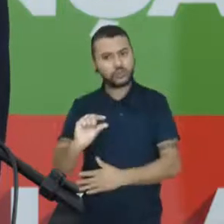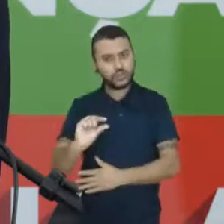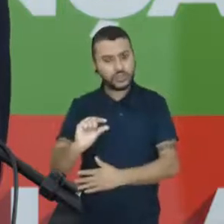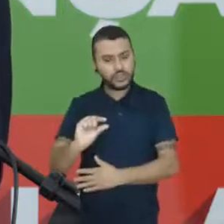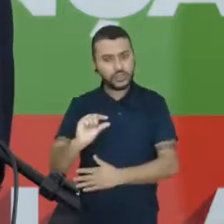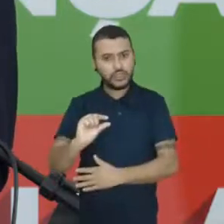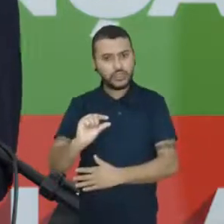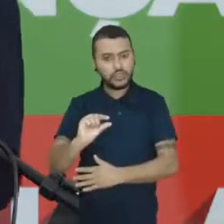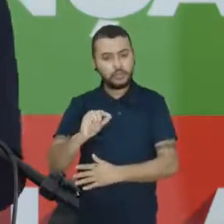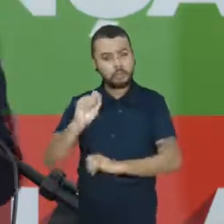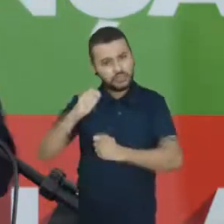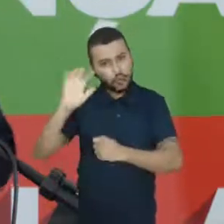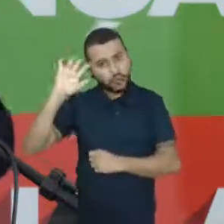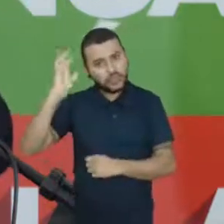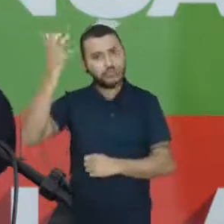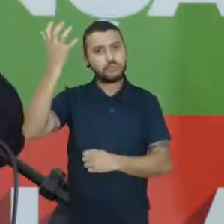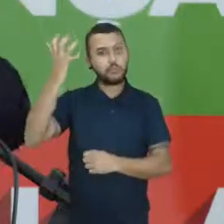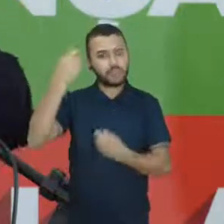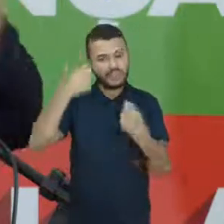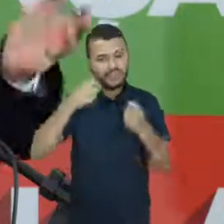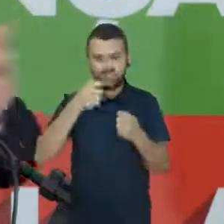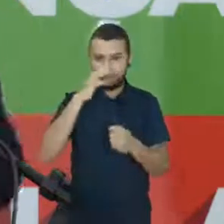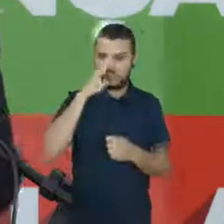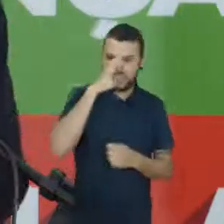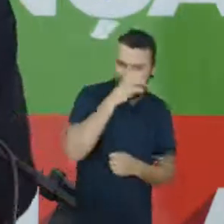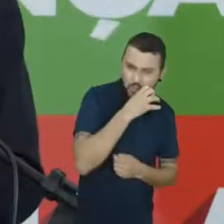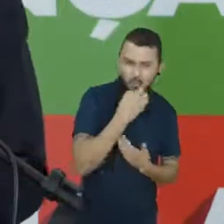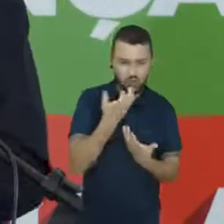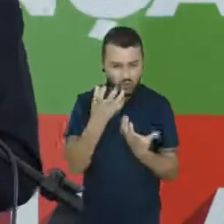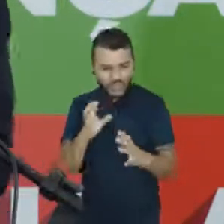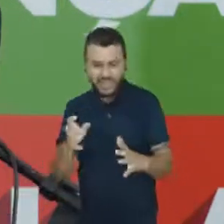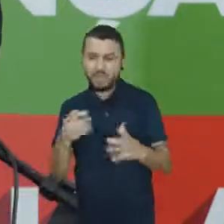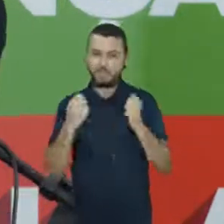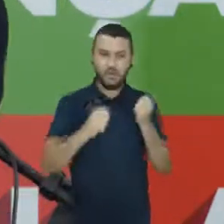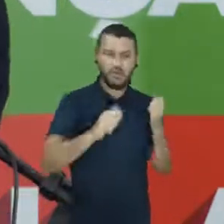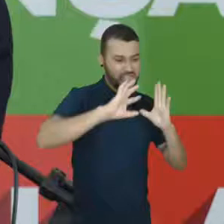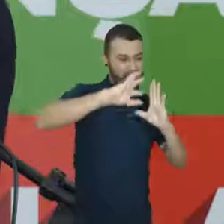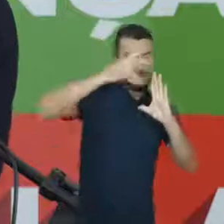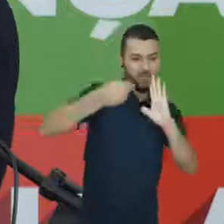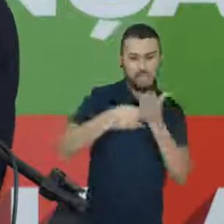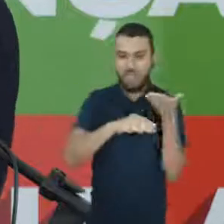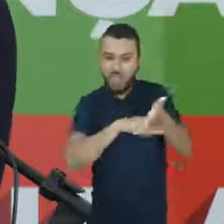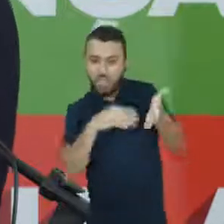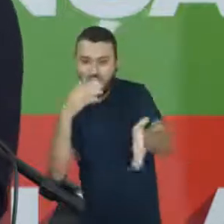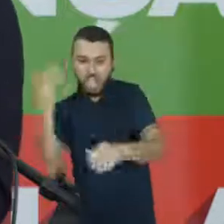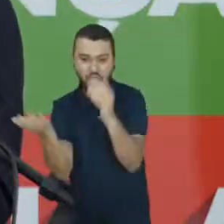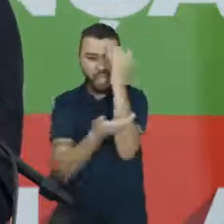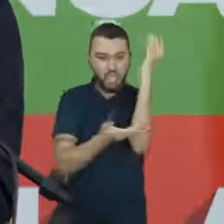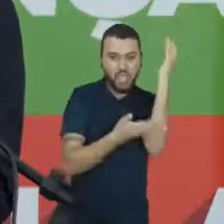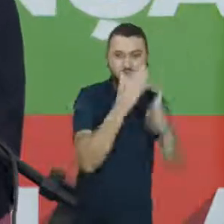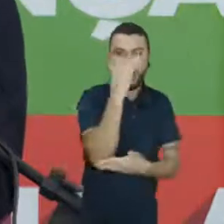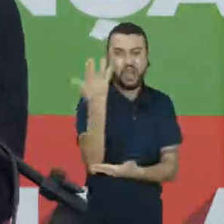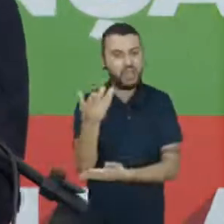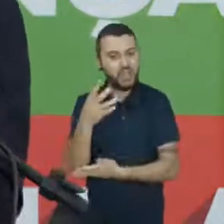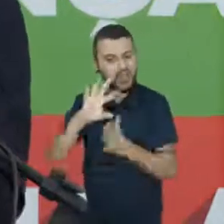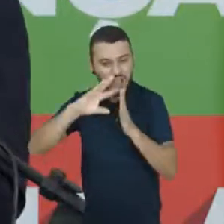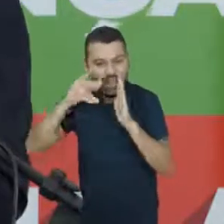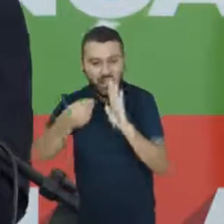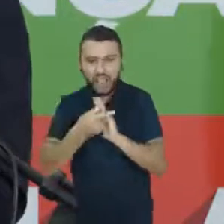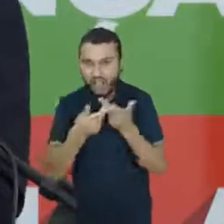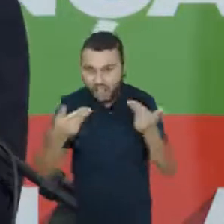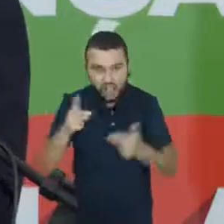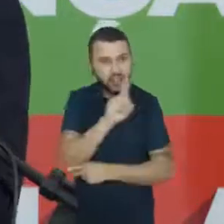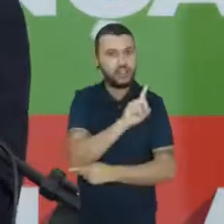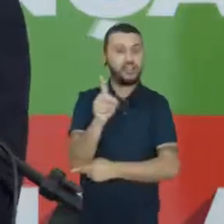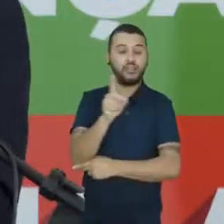contra isso, quem achar que pode invadir a Amazônia, quem achar que pode invadir o Pantanal, estará prejudicando